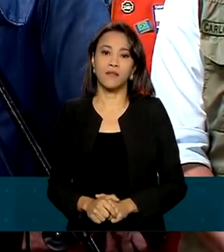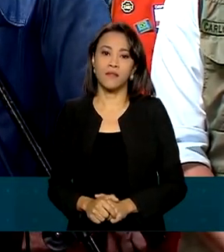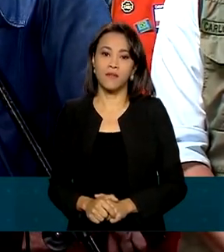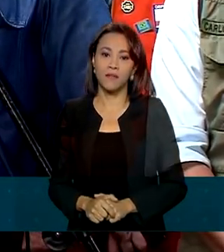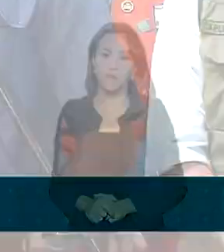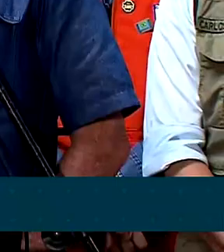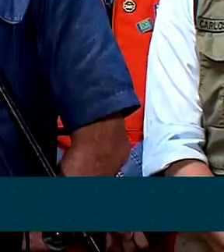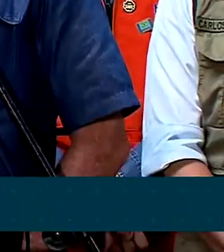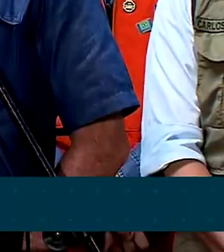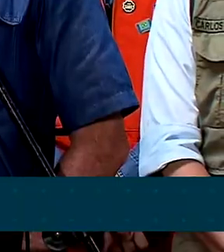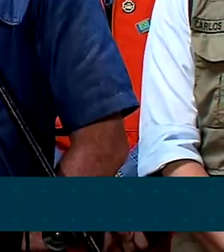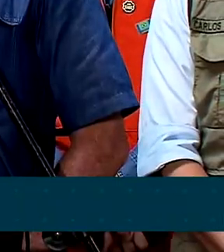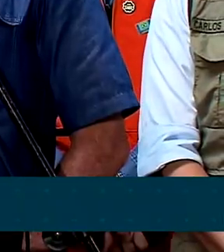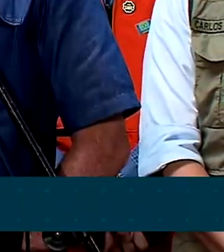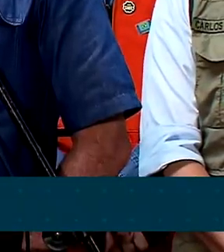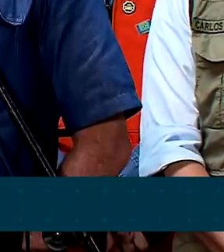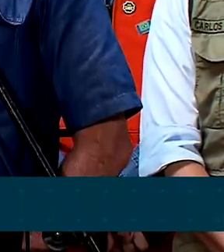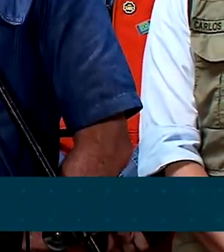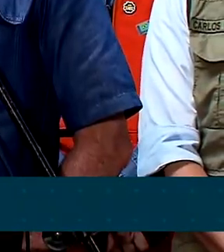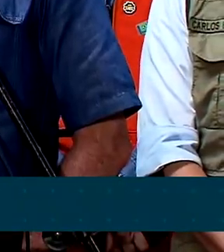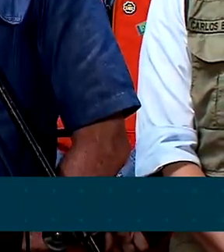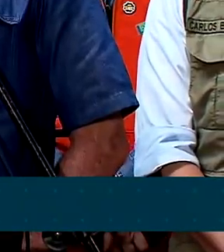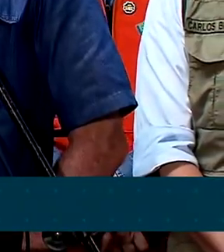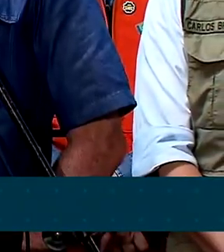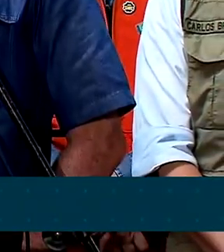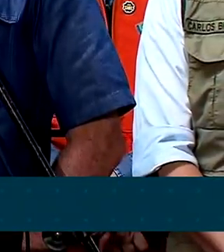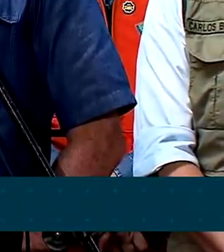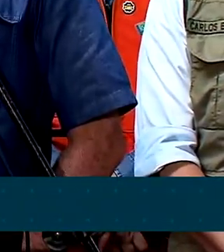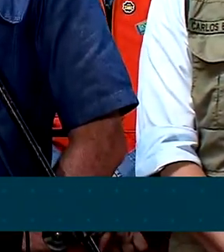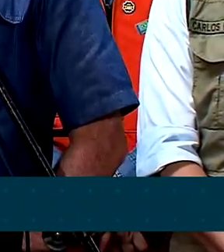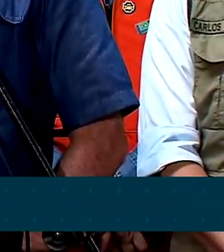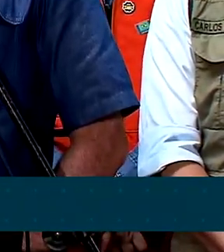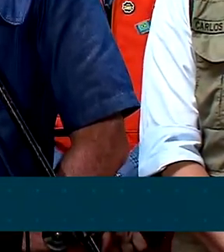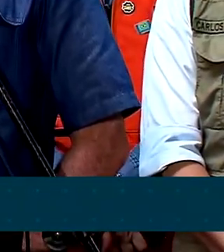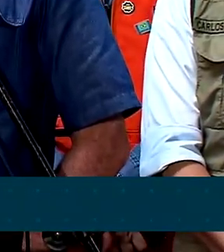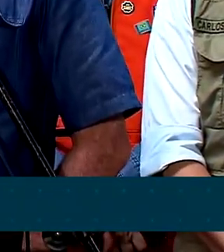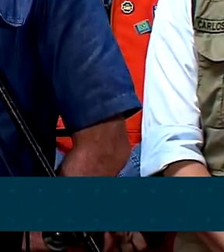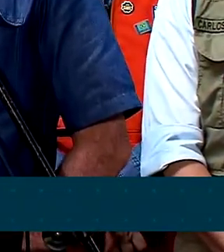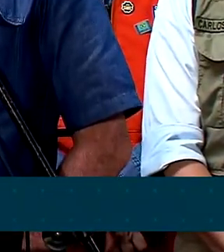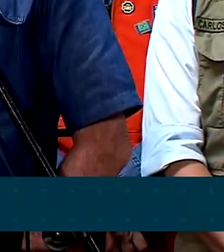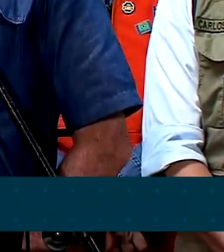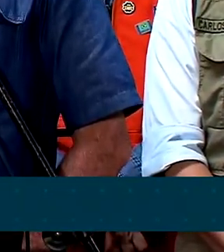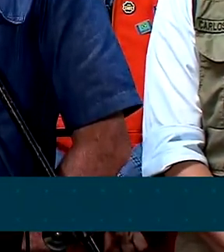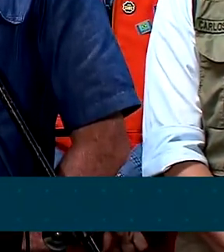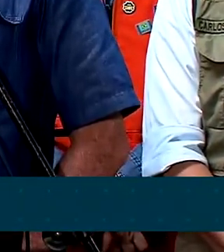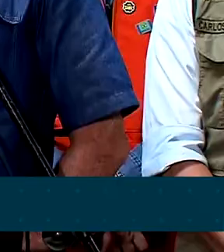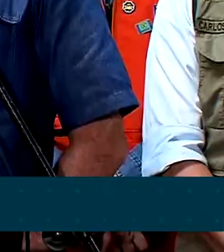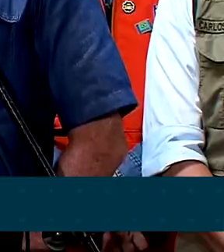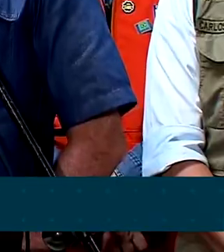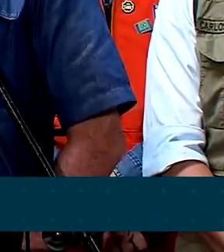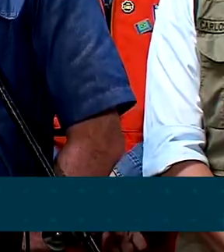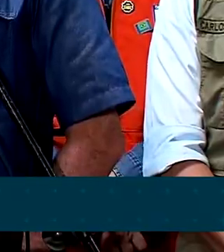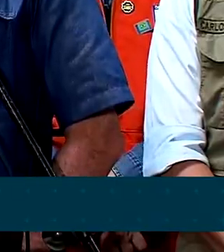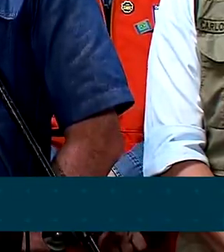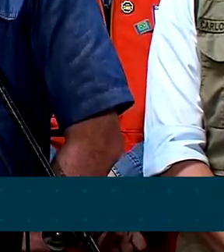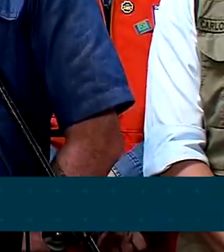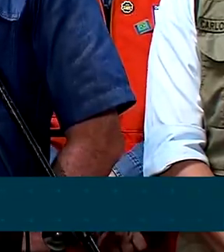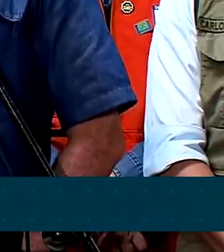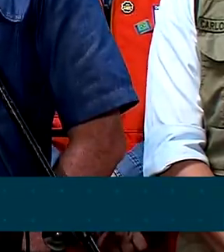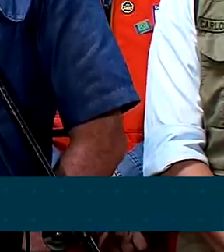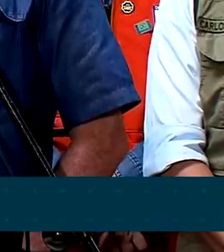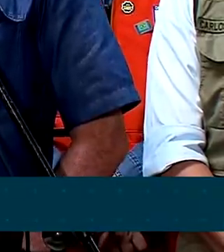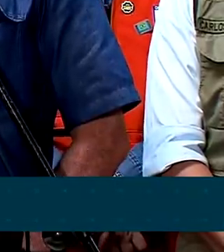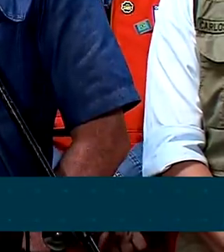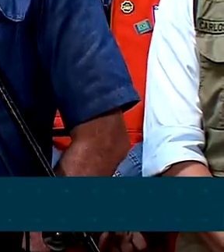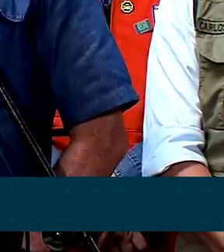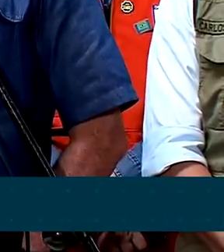pôs o nosso objetivo maior é confortar os familiares e comer os materiais